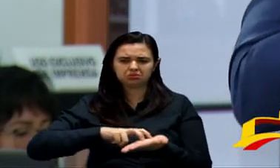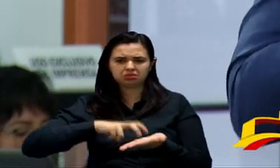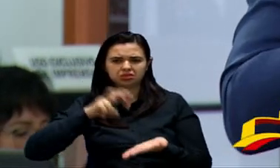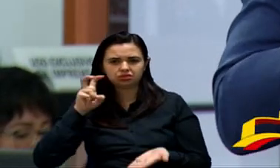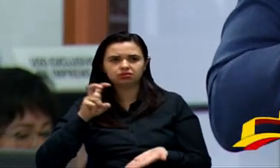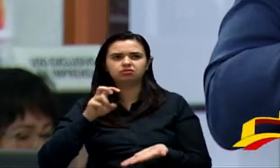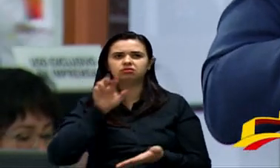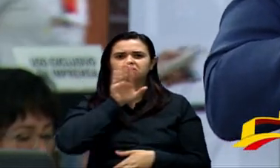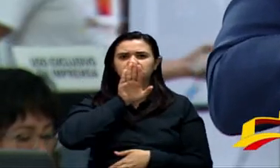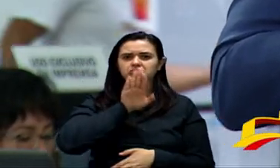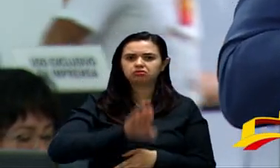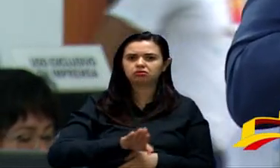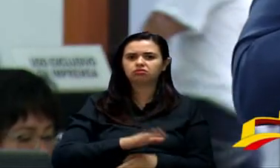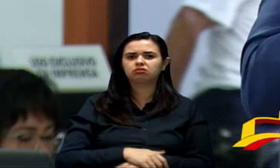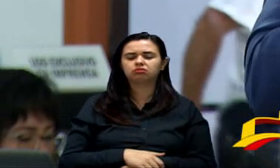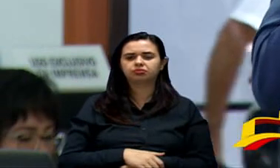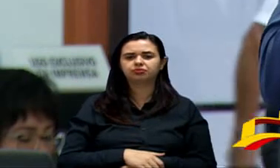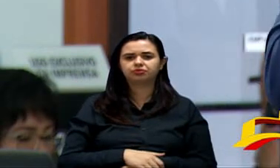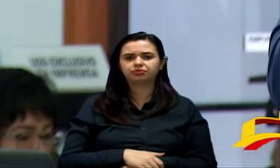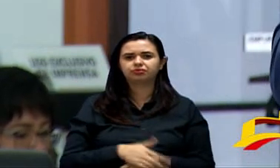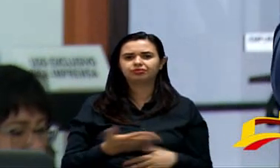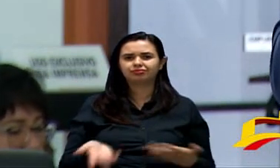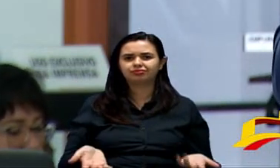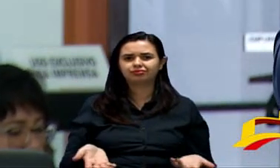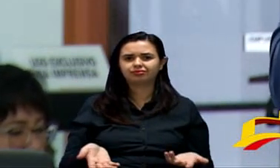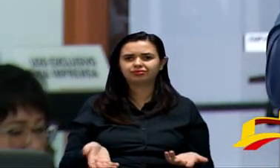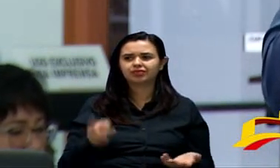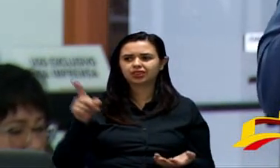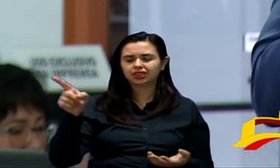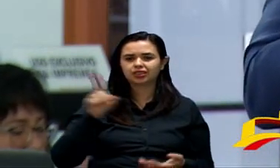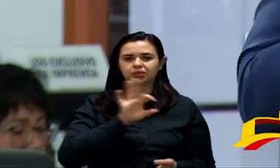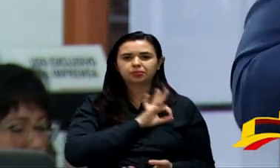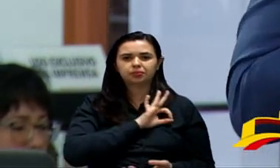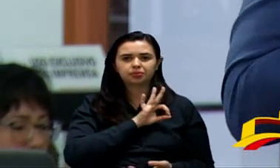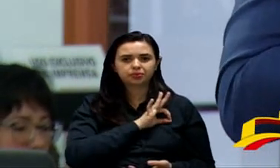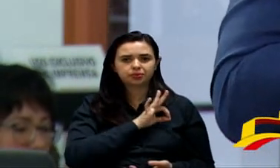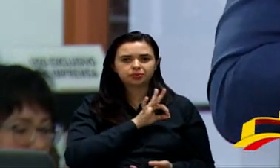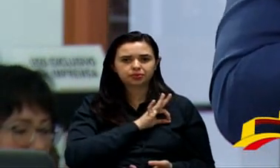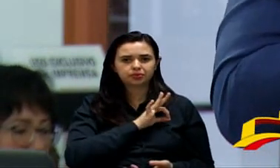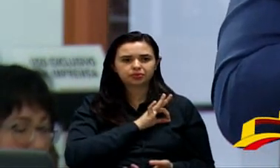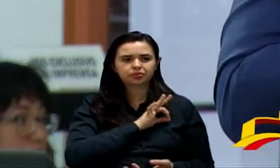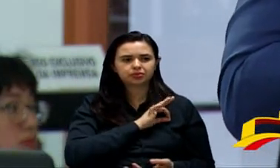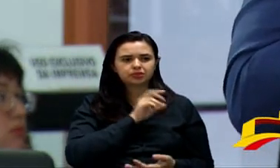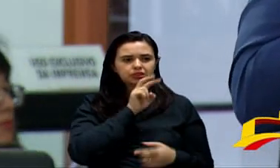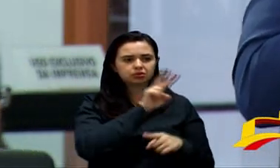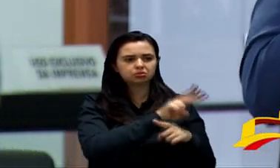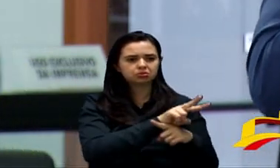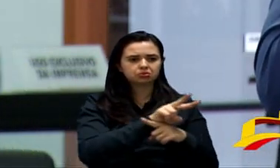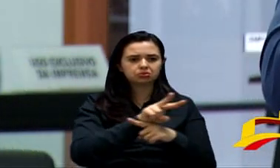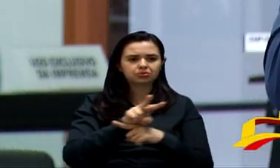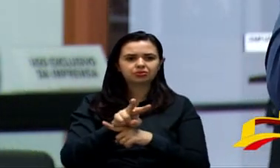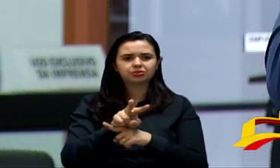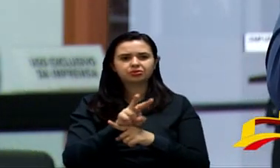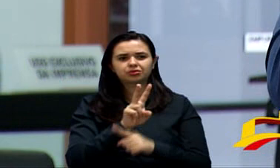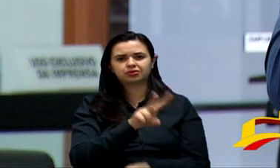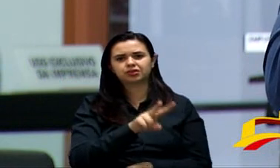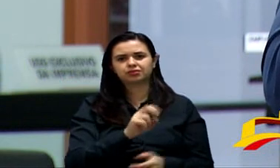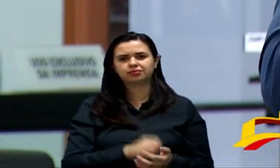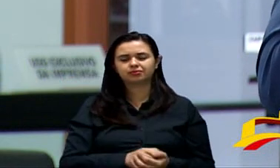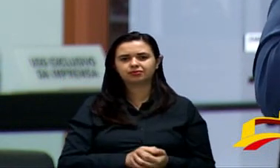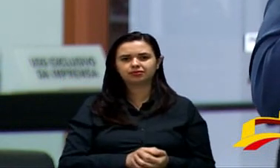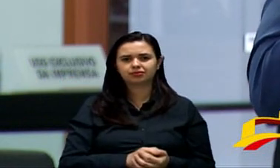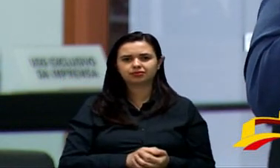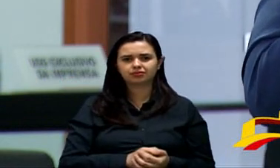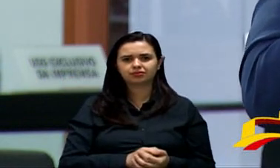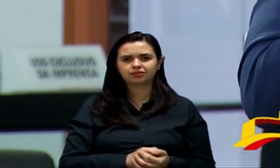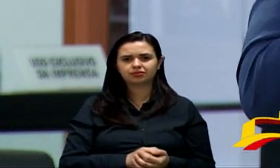tarde. Se tem ali a Polícia Militar, a GCM, por que ele está fumando? Porque um dia ele experimentou. E esse amigo meu falou, essa química é tão forte quando o